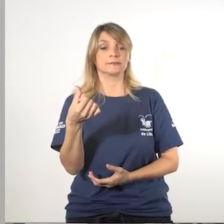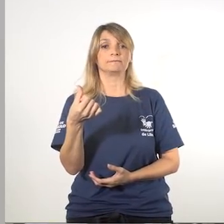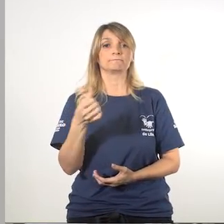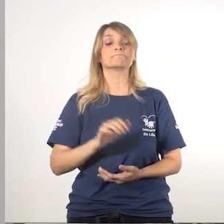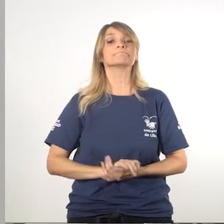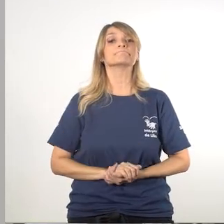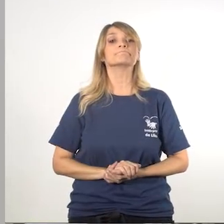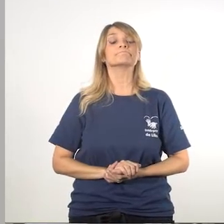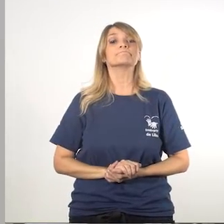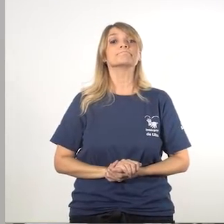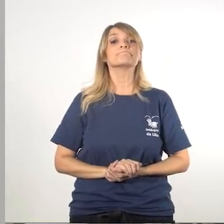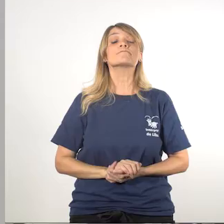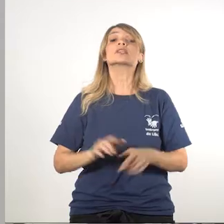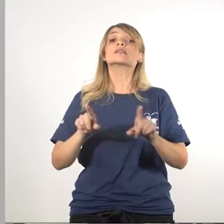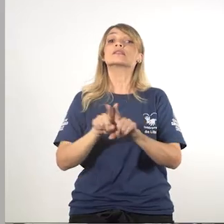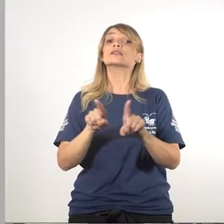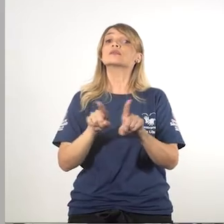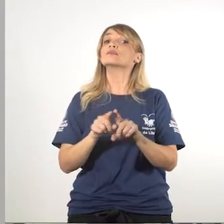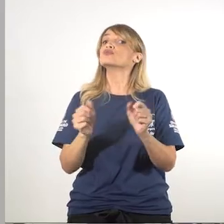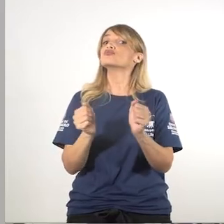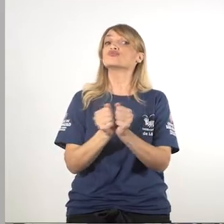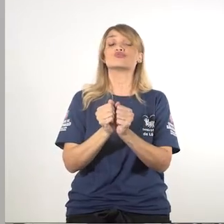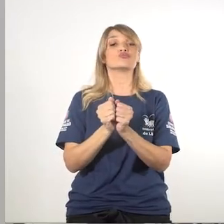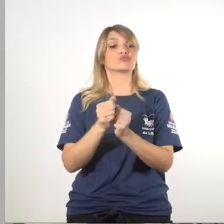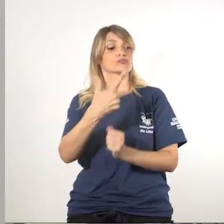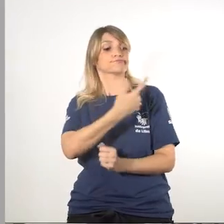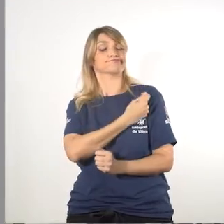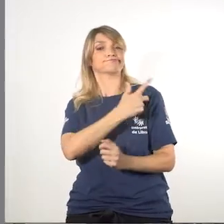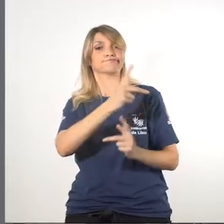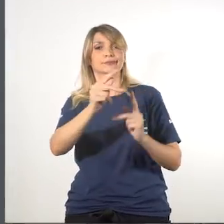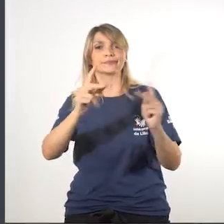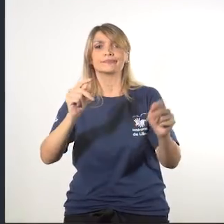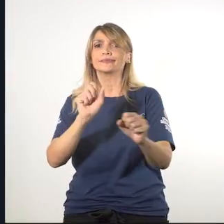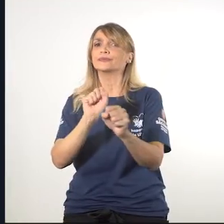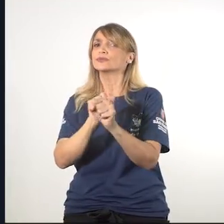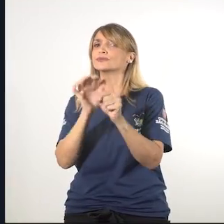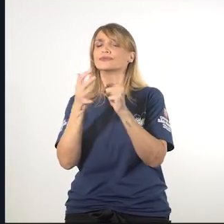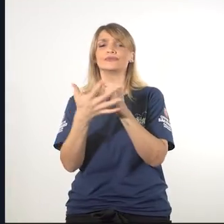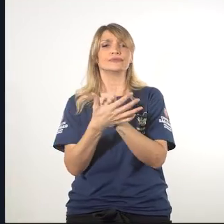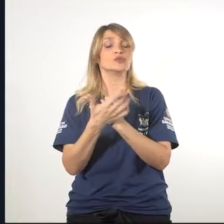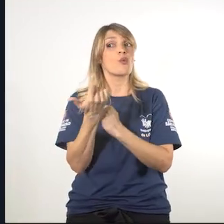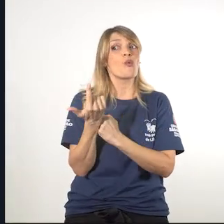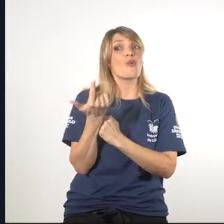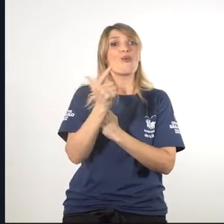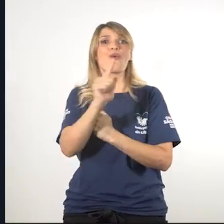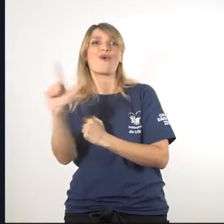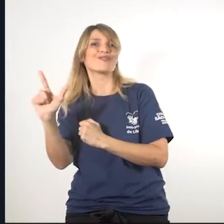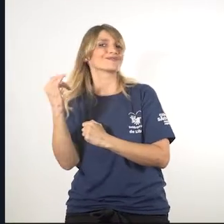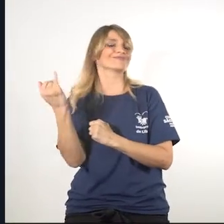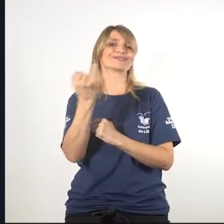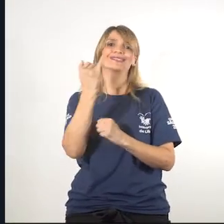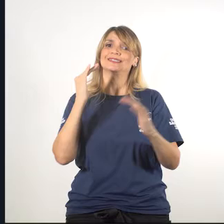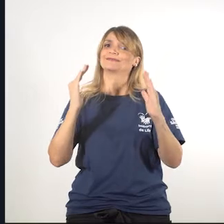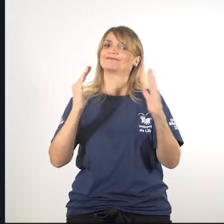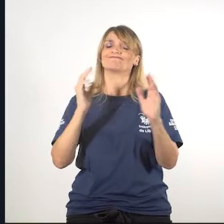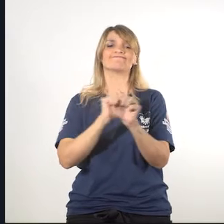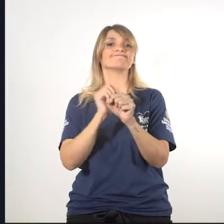Mas ao lado da vacinação da Covid, uma outra vacinação extremamente importante, sobretudo também para esse período da